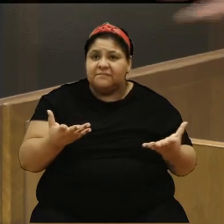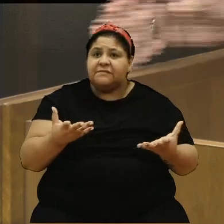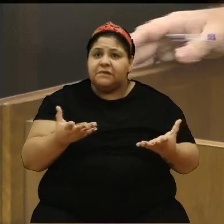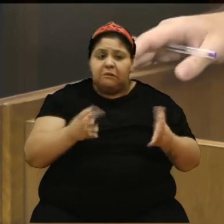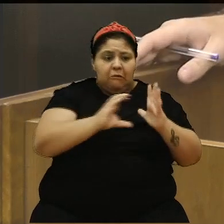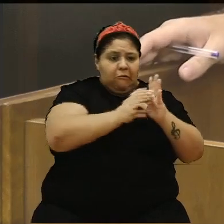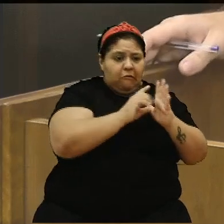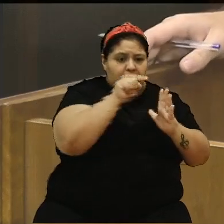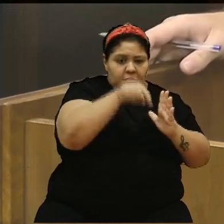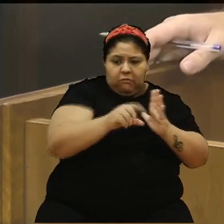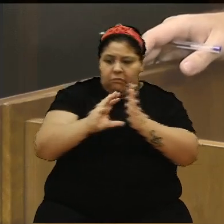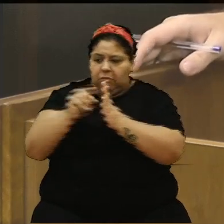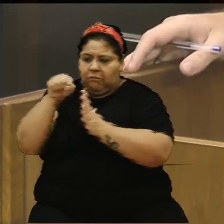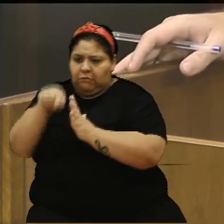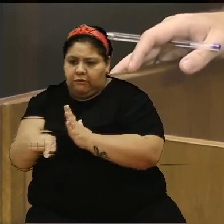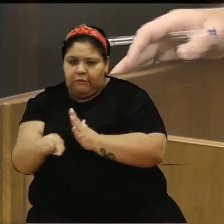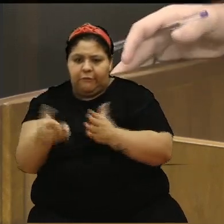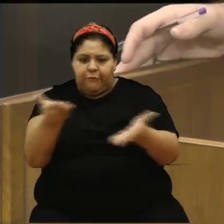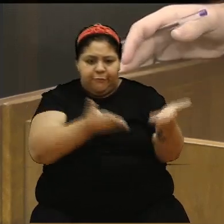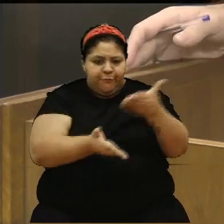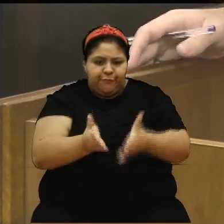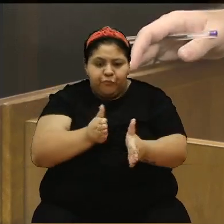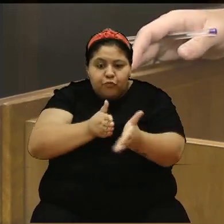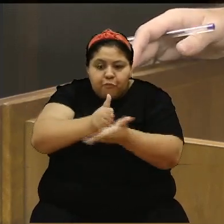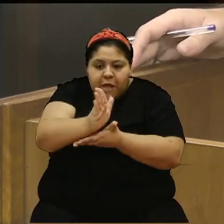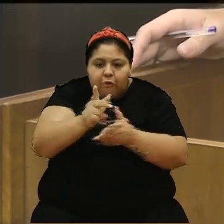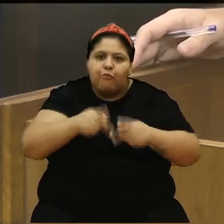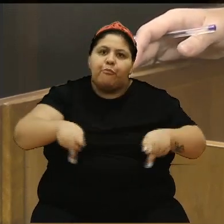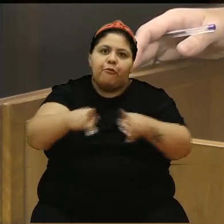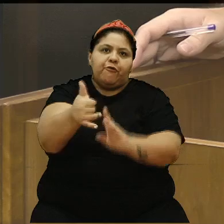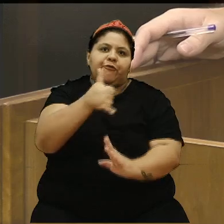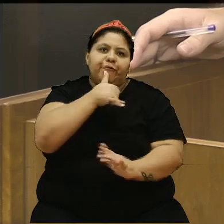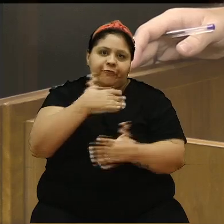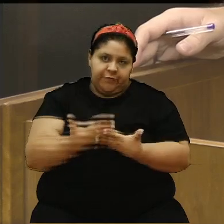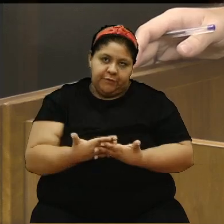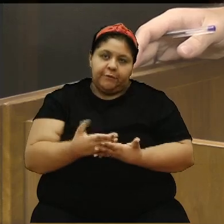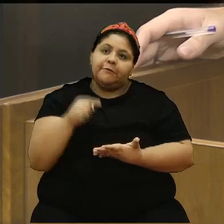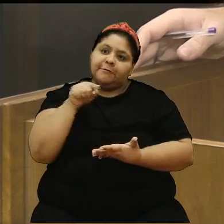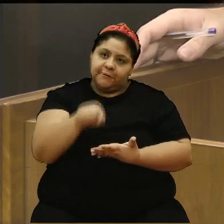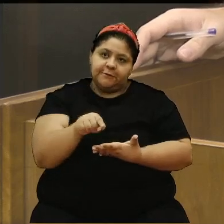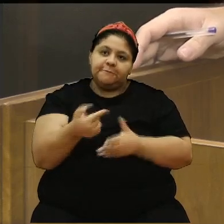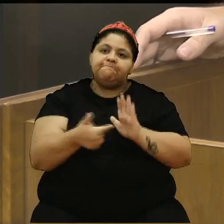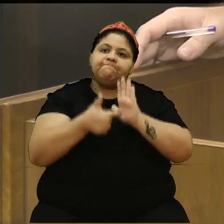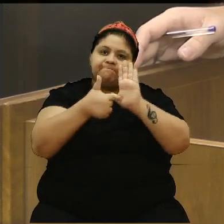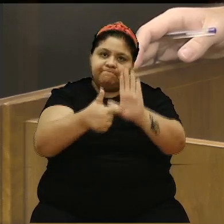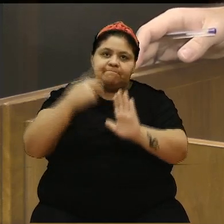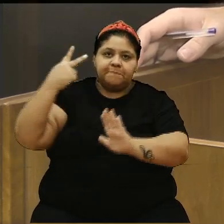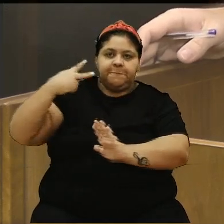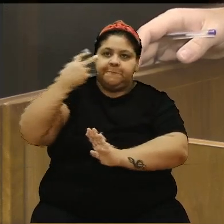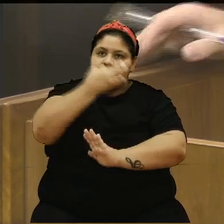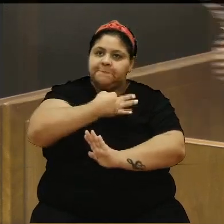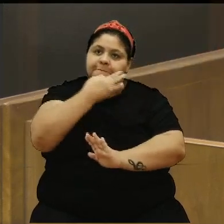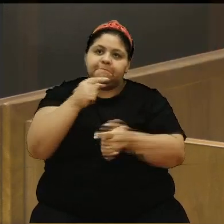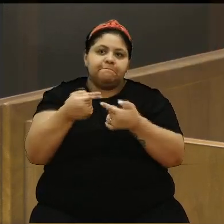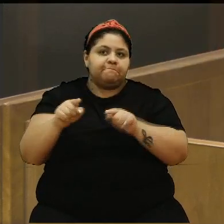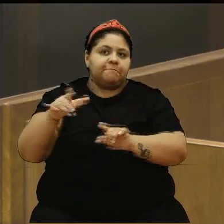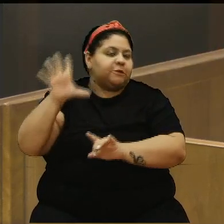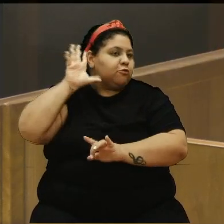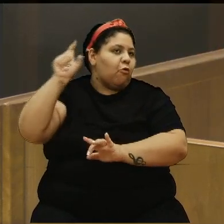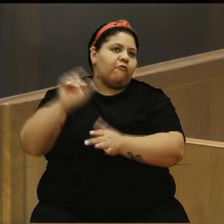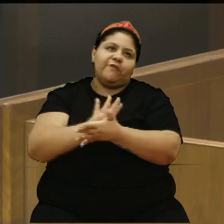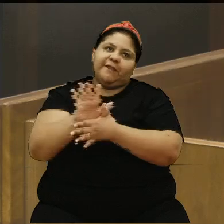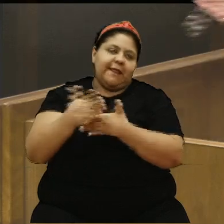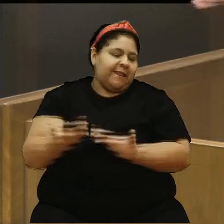partido, o secretário é de outro, e no meio disso está o povo, infelizmente, tá? Isso é o retrato da política caxiense, mas eles não nos ouvem.